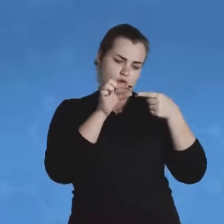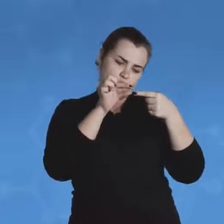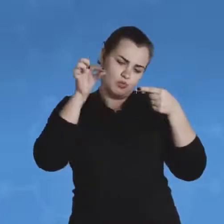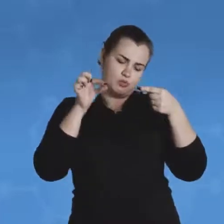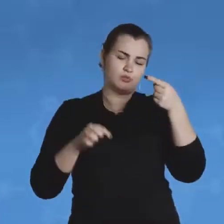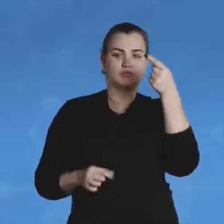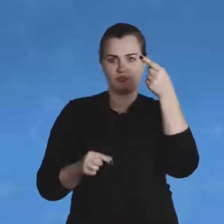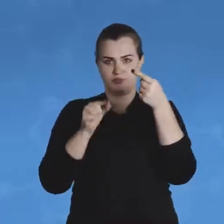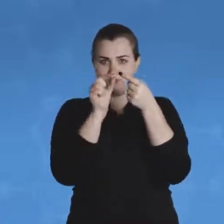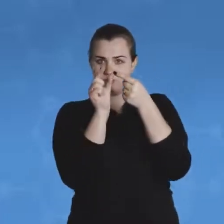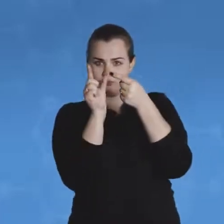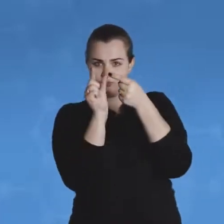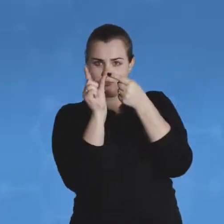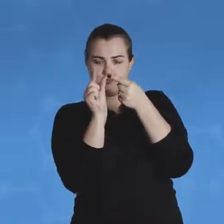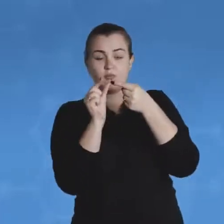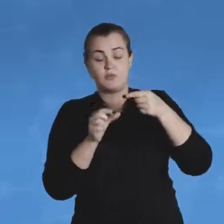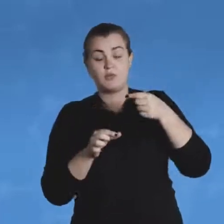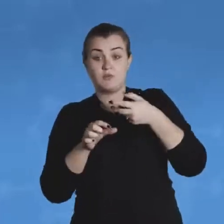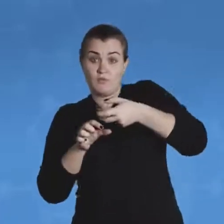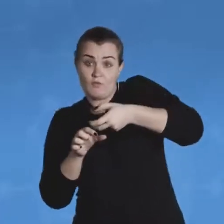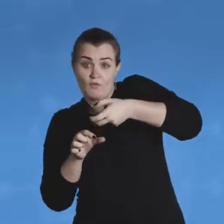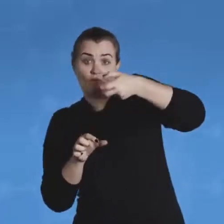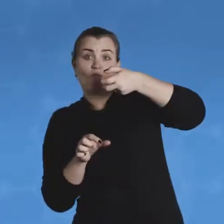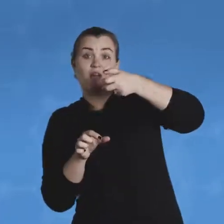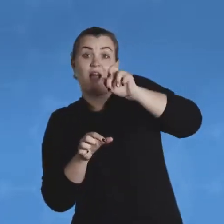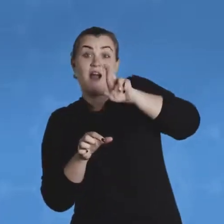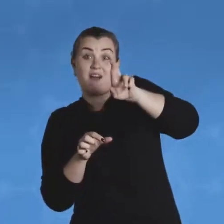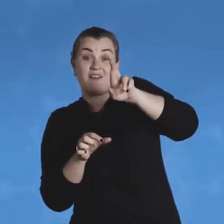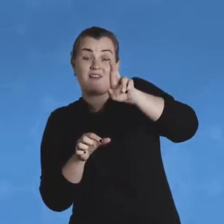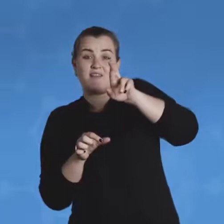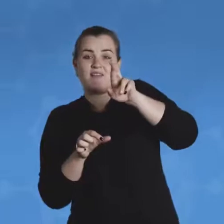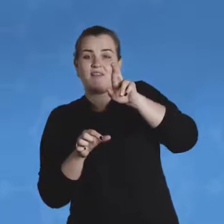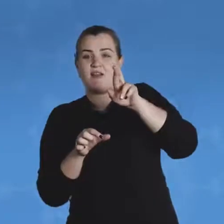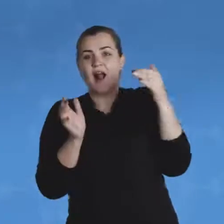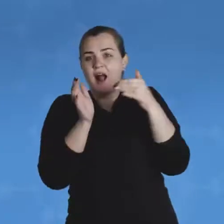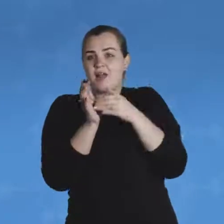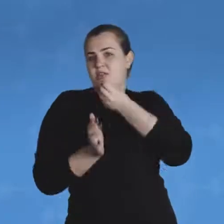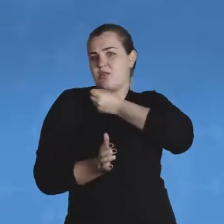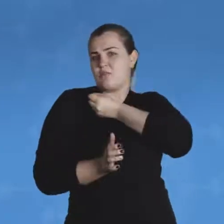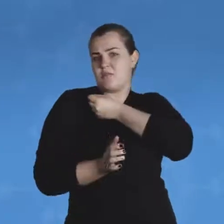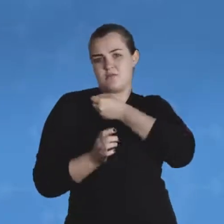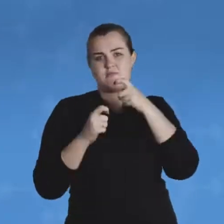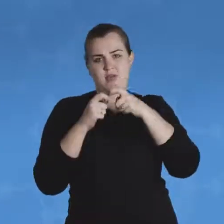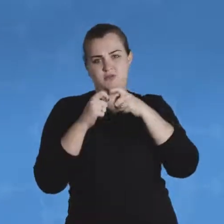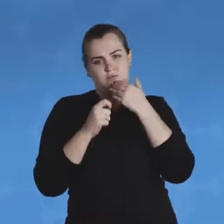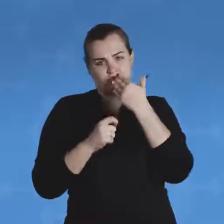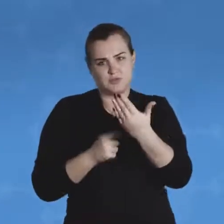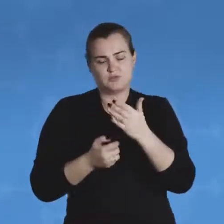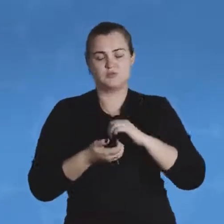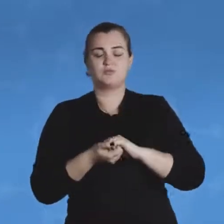a capa protetora da agulha e aspire o ar até a marca correspondente à dose de insulina receitada.